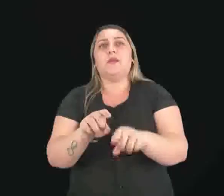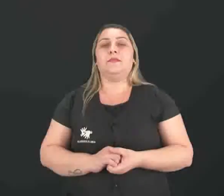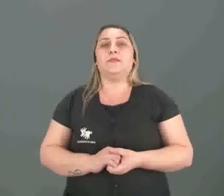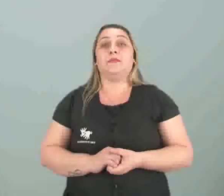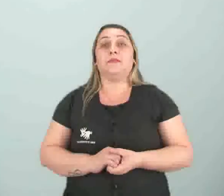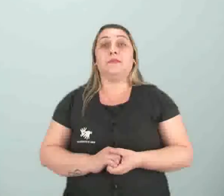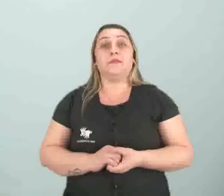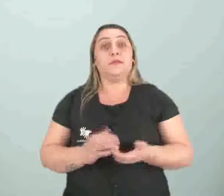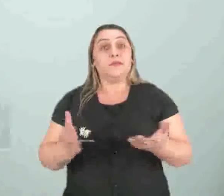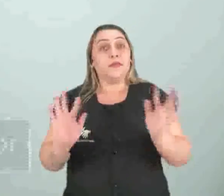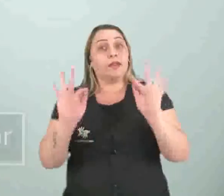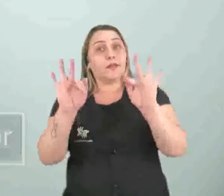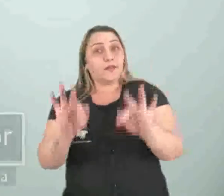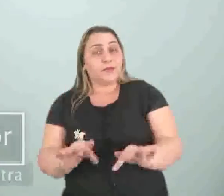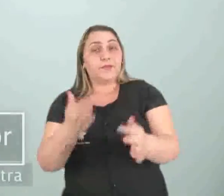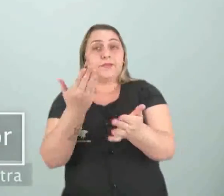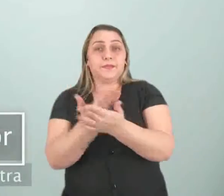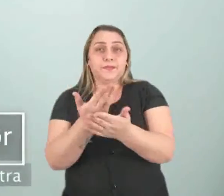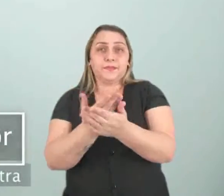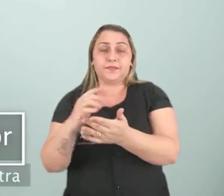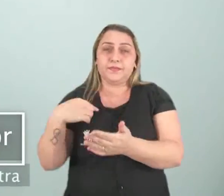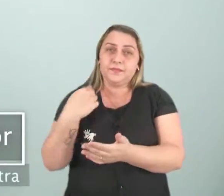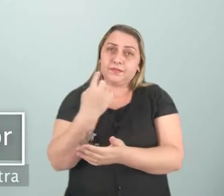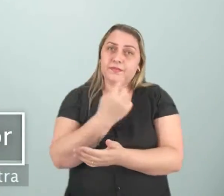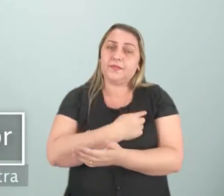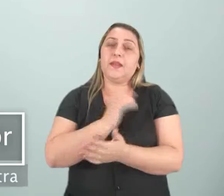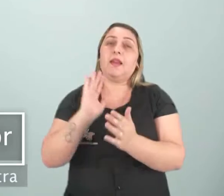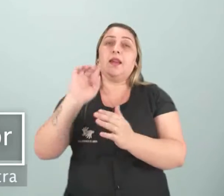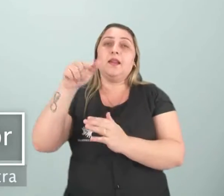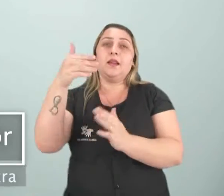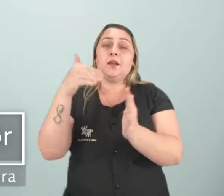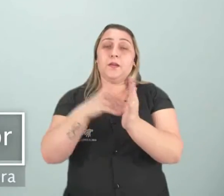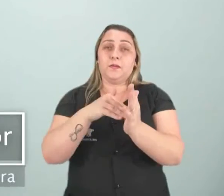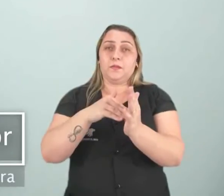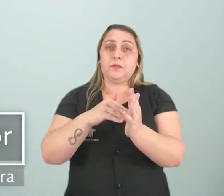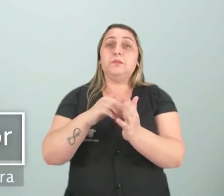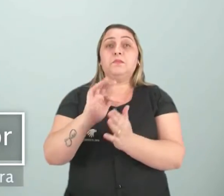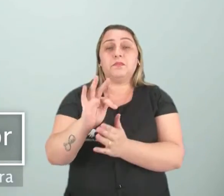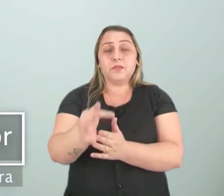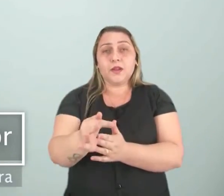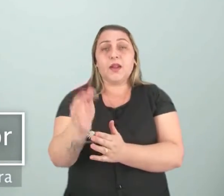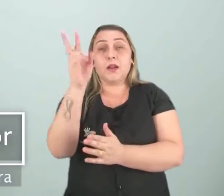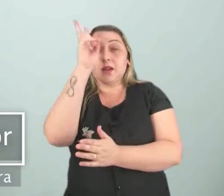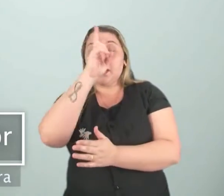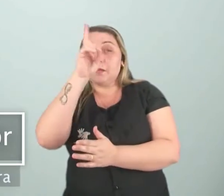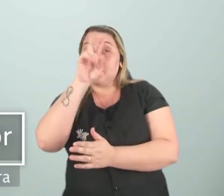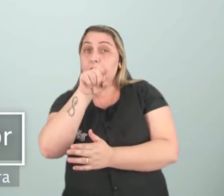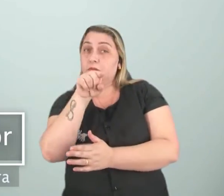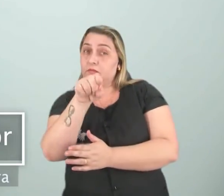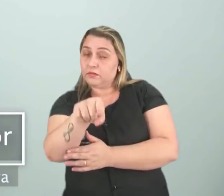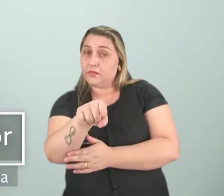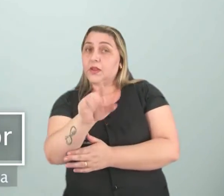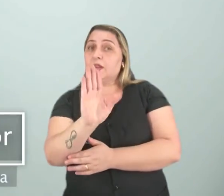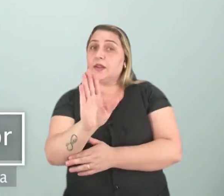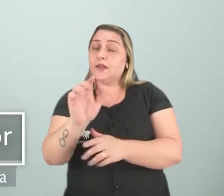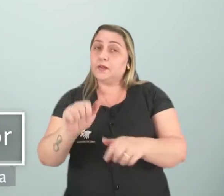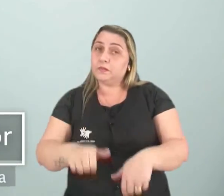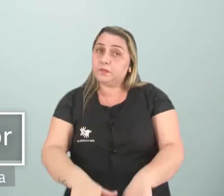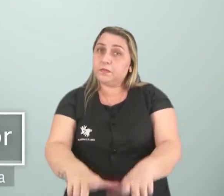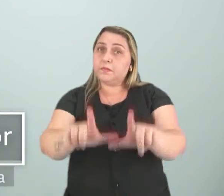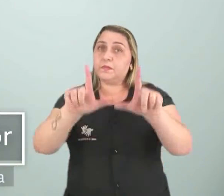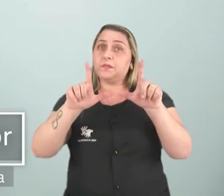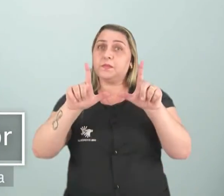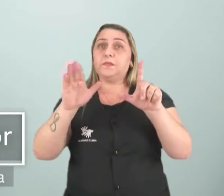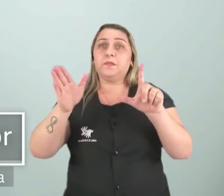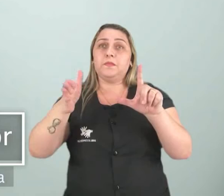outros. Então, finalizamos a nossa aula, até a próxima, e aí lembrando, para quem quiser acessar